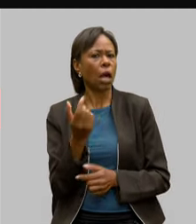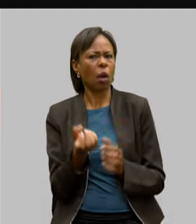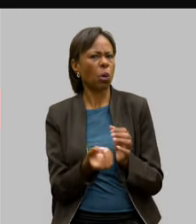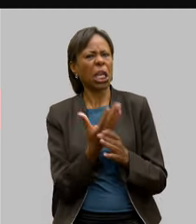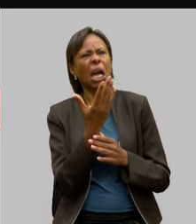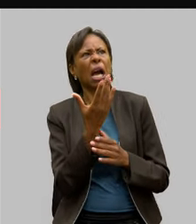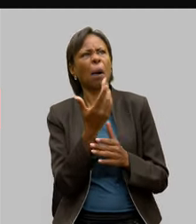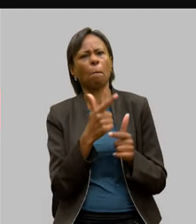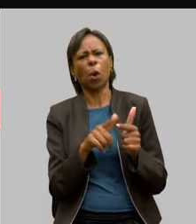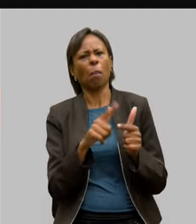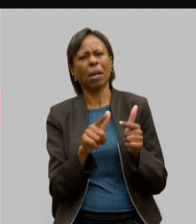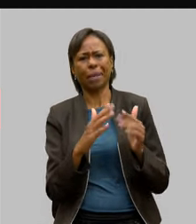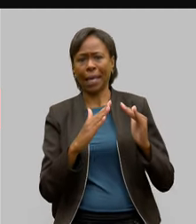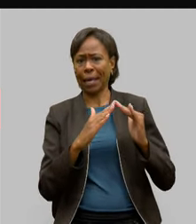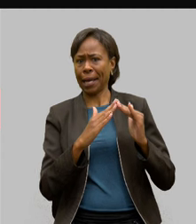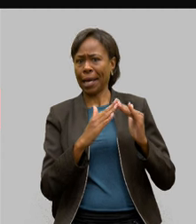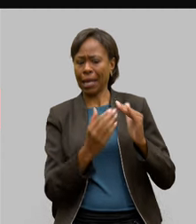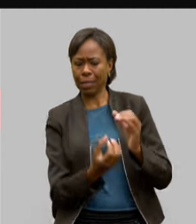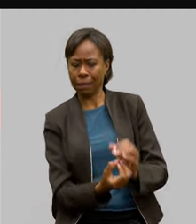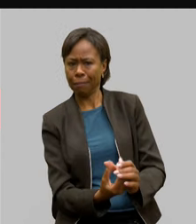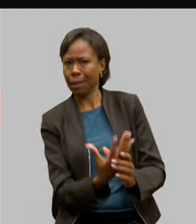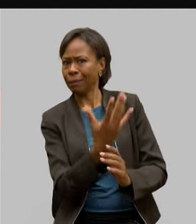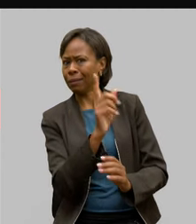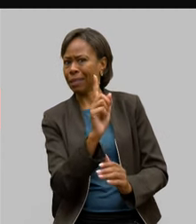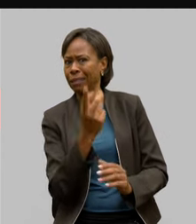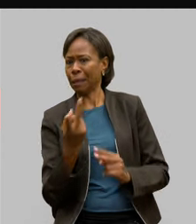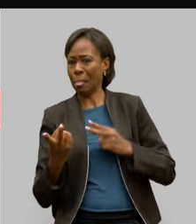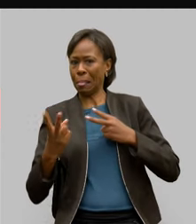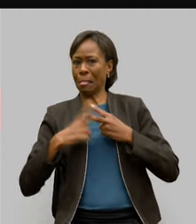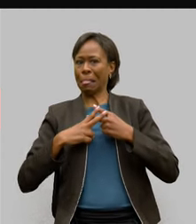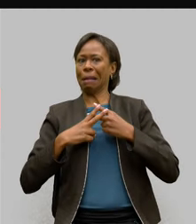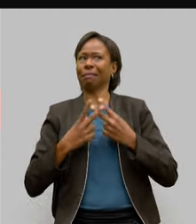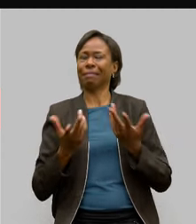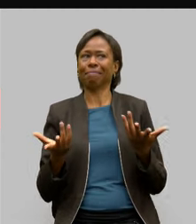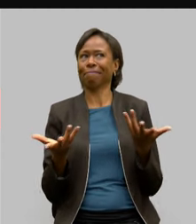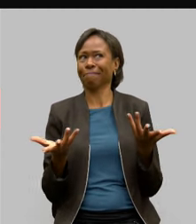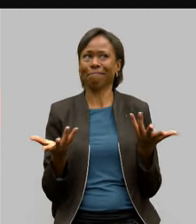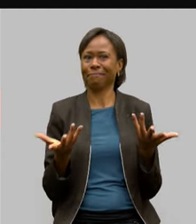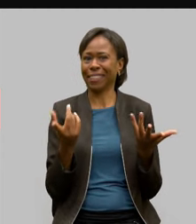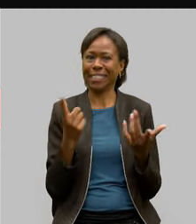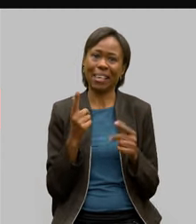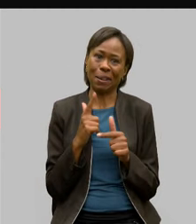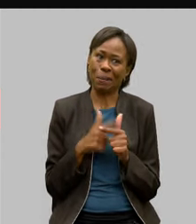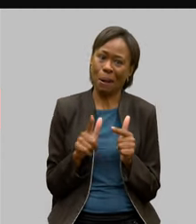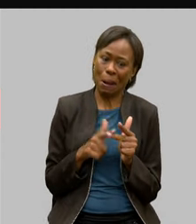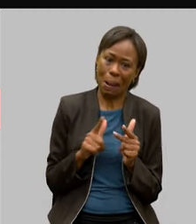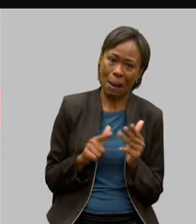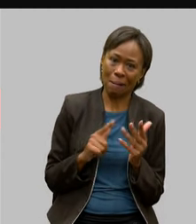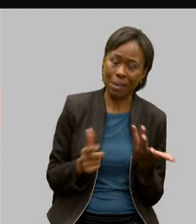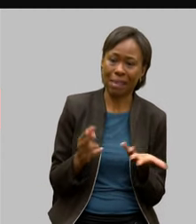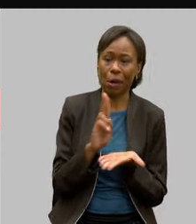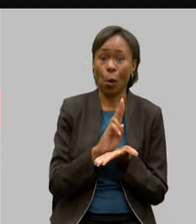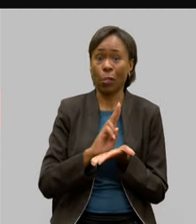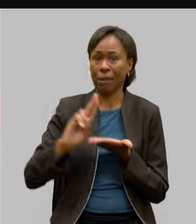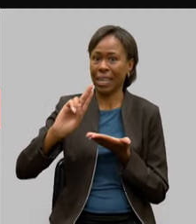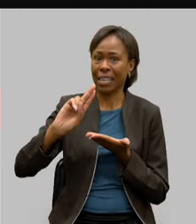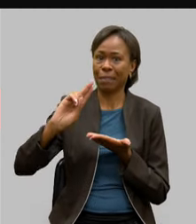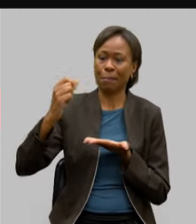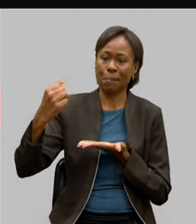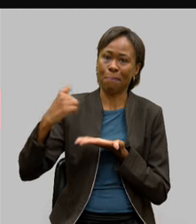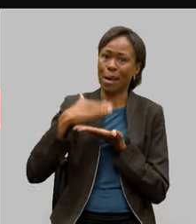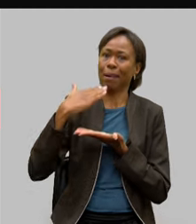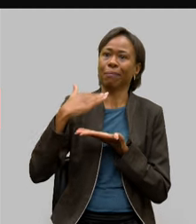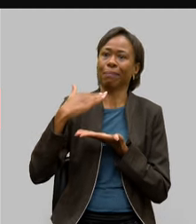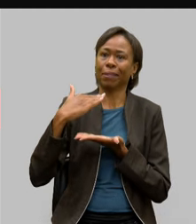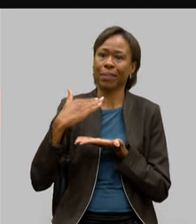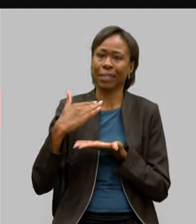plantar isso em casa que eu vou ser preso né eu vou ter um monte de problema a minha universidade vai mandar vai me mandar embora eu preciso dar um jeito nisso